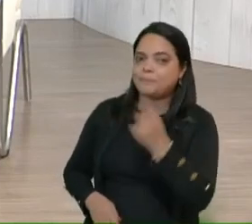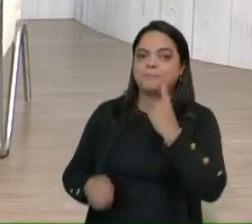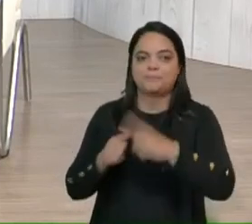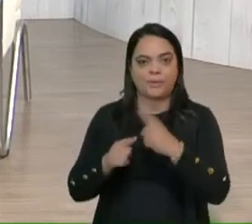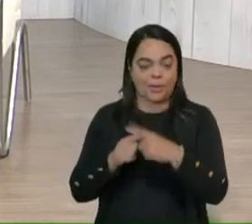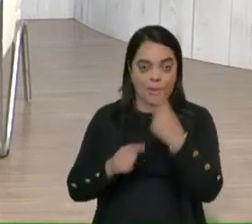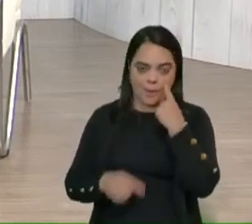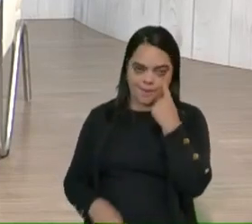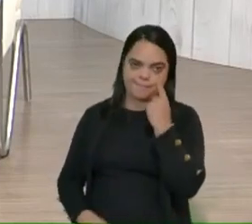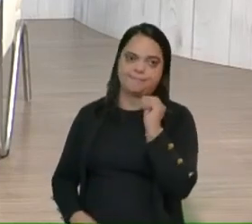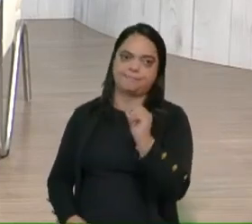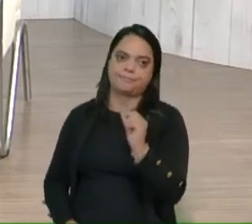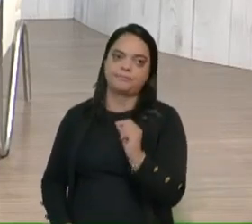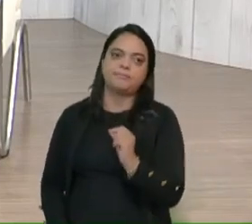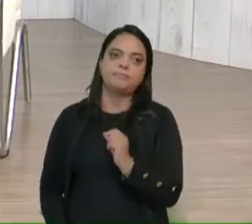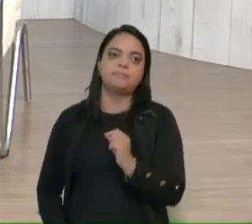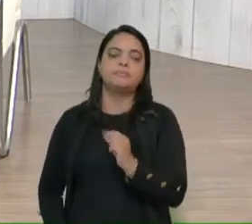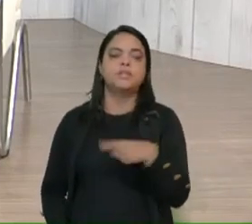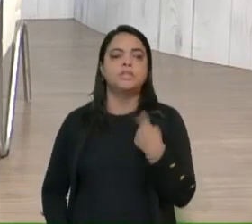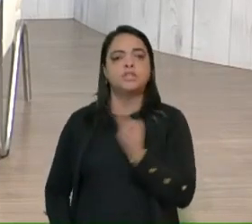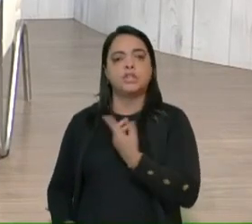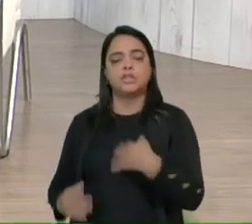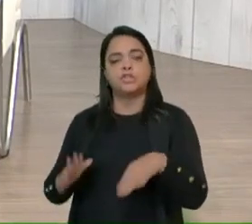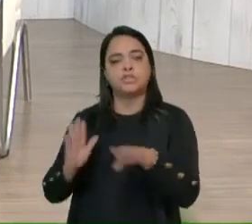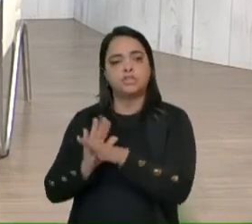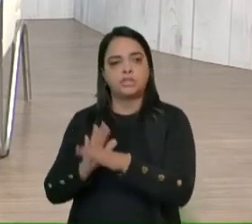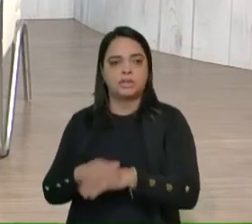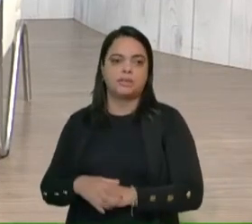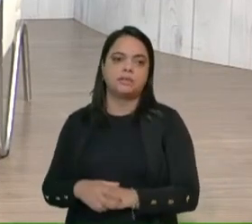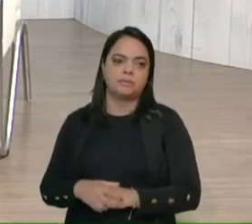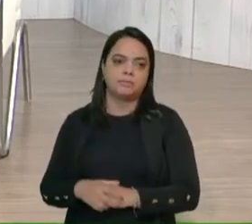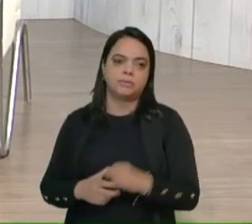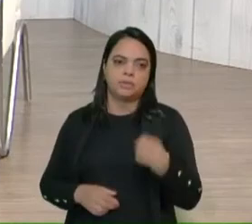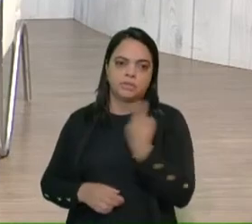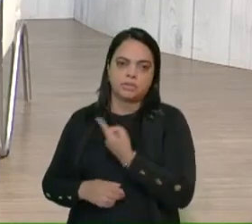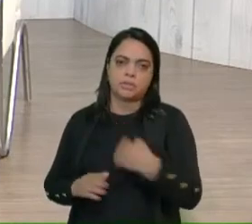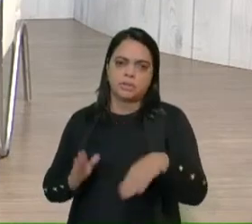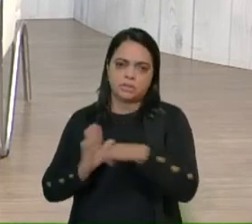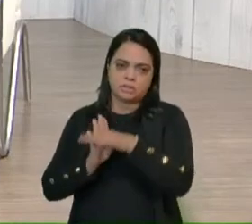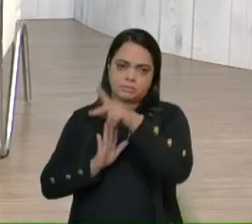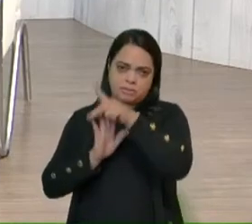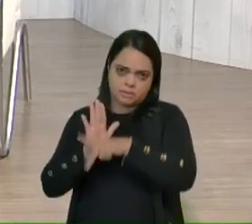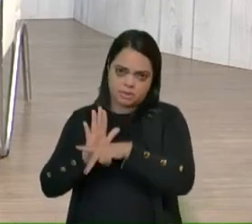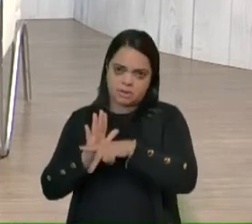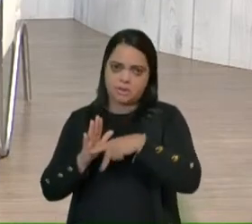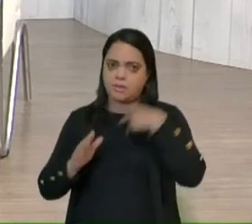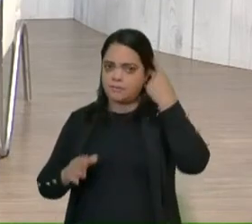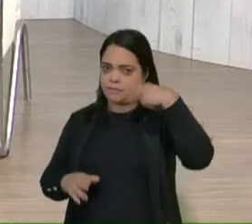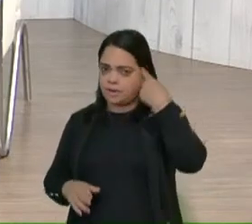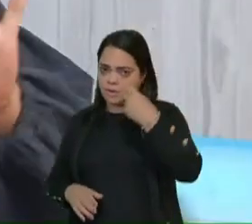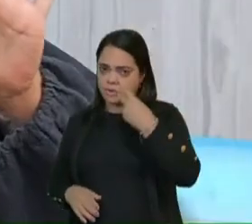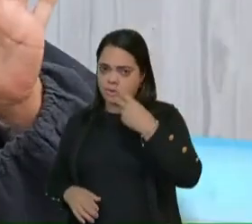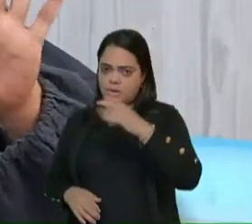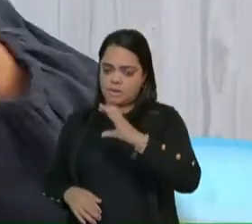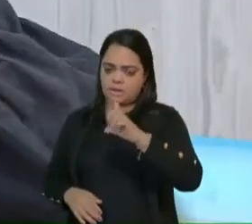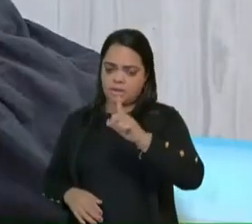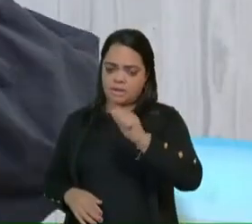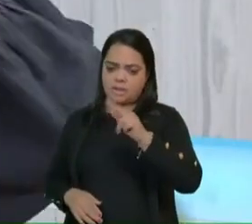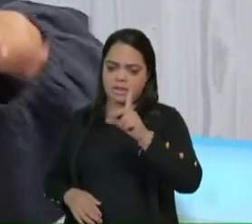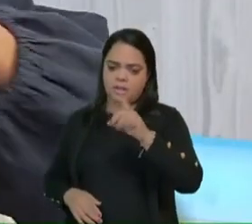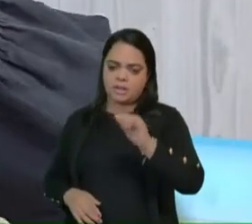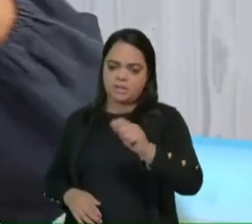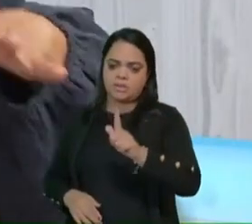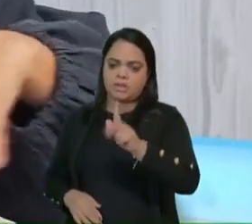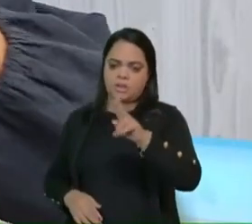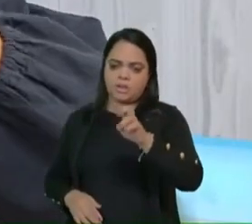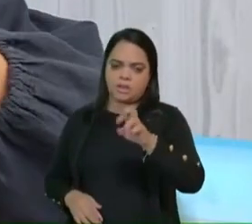aconteceu e quando Nós entramos a gente entrou a partir de um projeto da vereadora Cláudia guerra e a gente entrou para me que assim